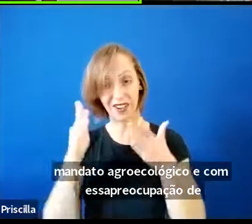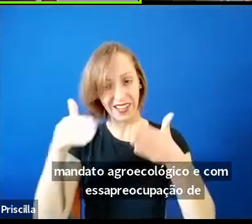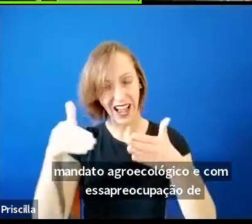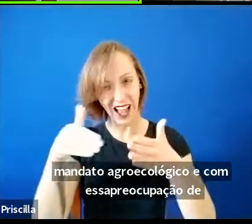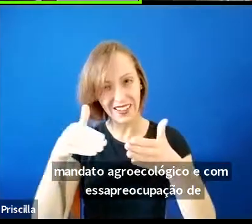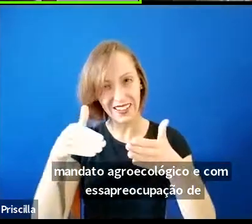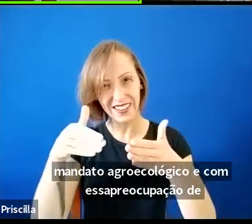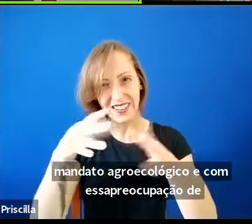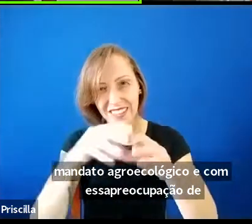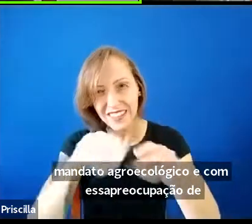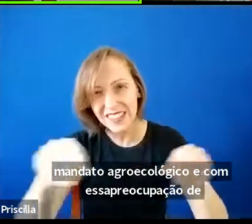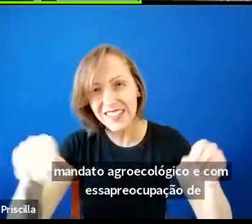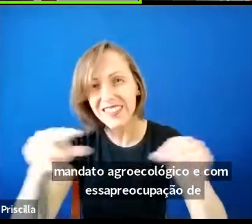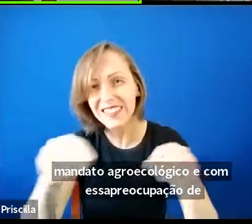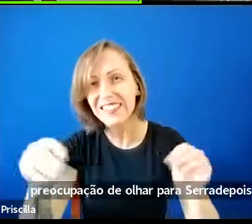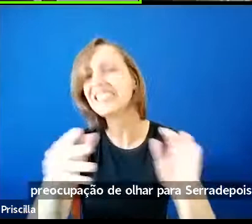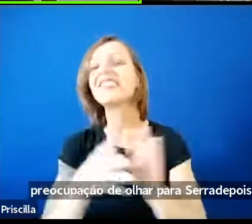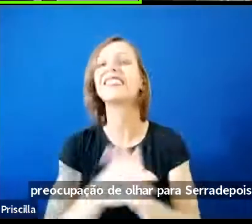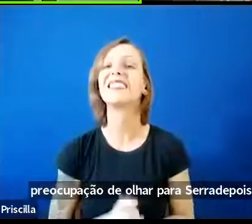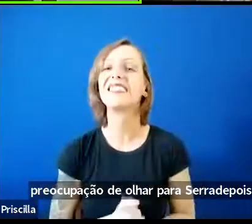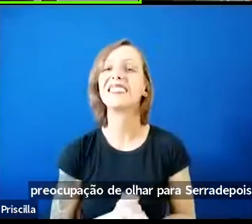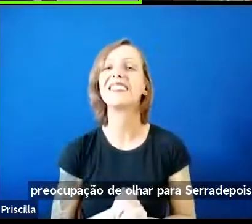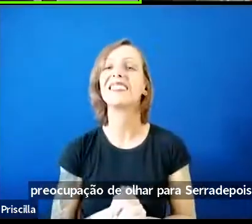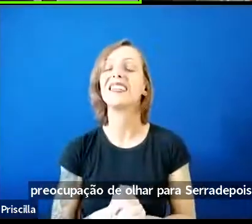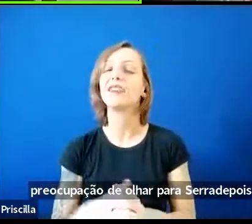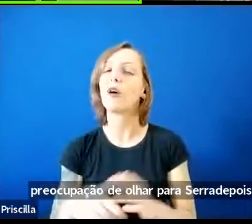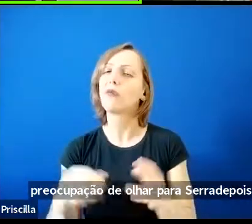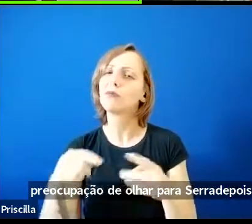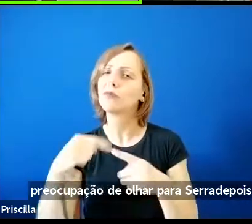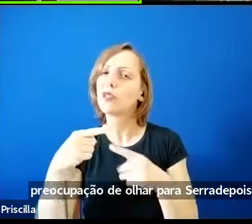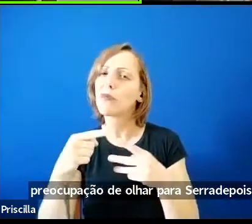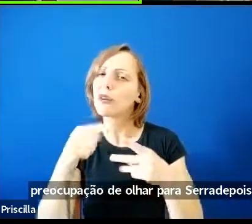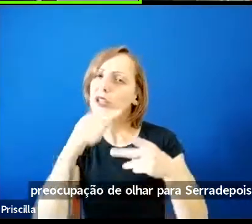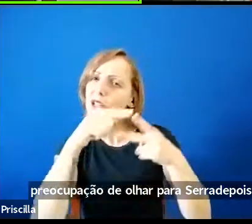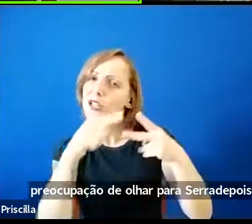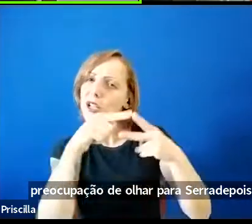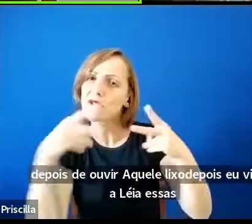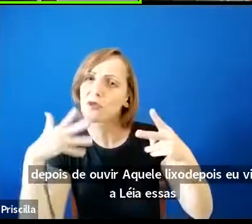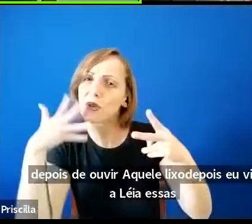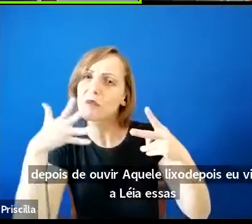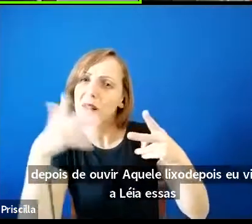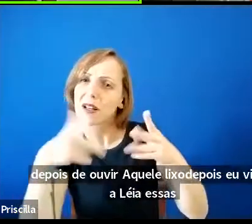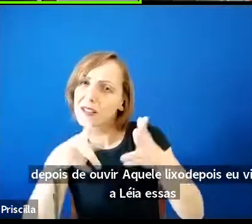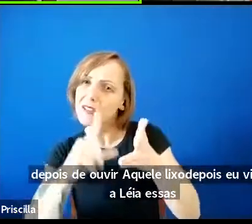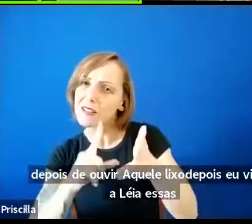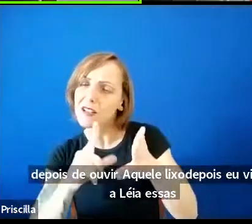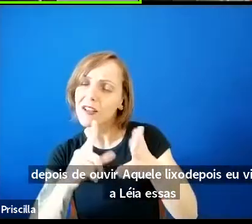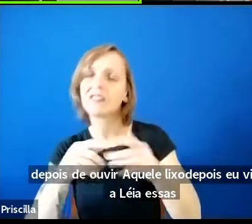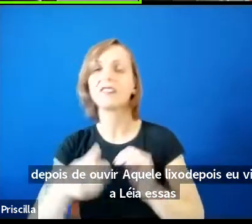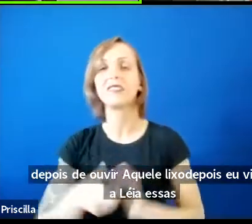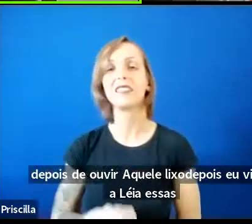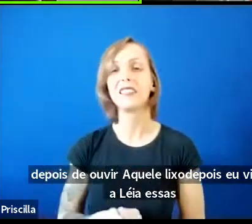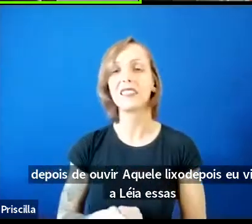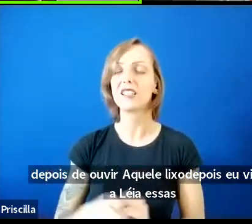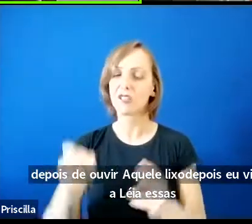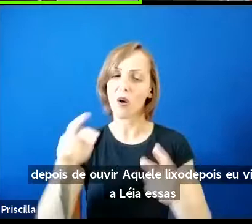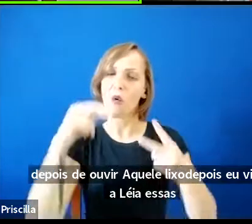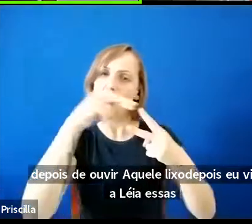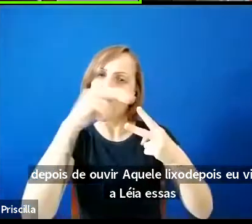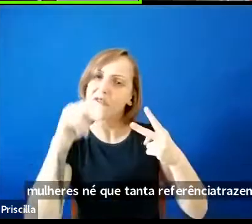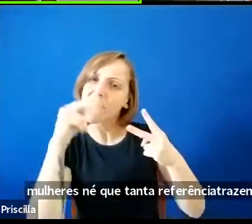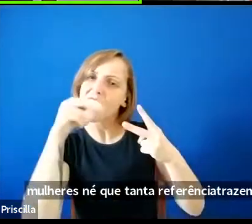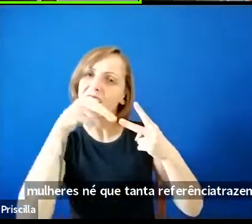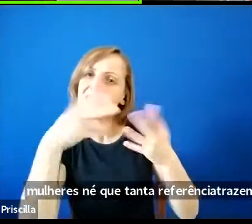ouvir a Querexu, depois de ouvir a Leia, essas mulheres, né, que tanta referência trazem para nós, agora a voz é